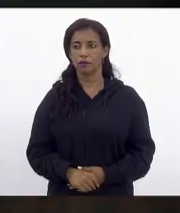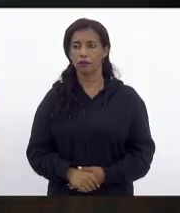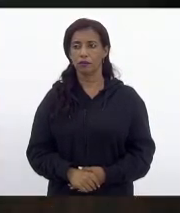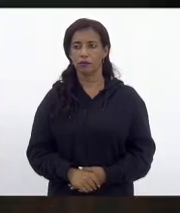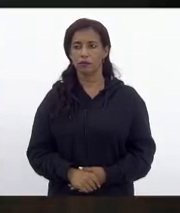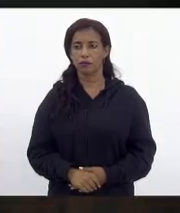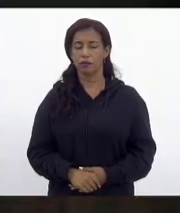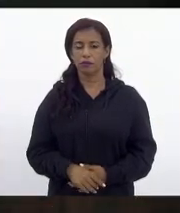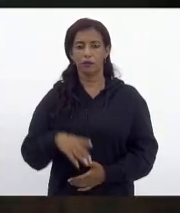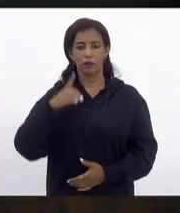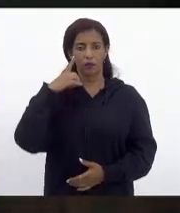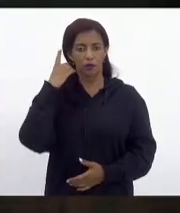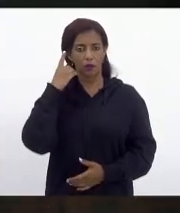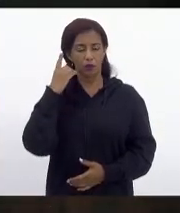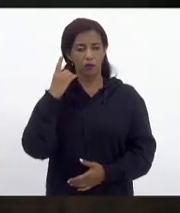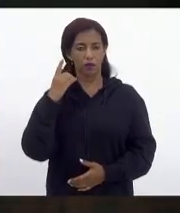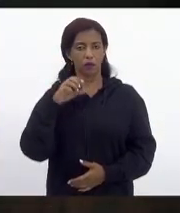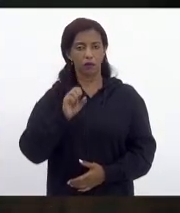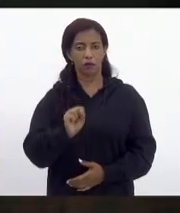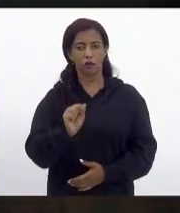Deputado Coronel Salema.